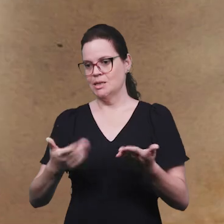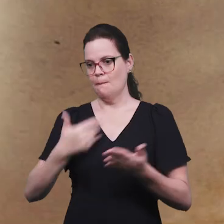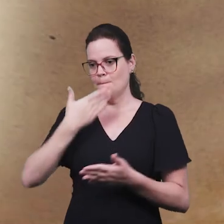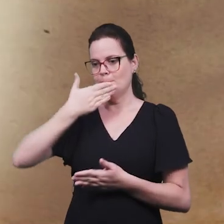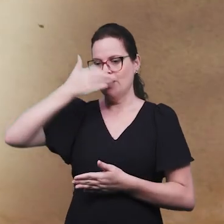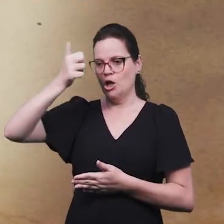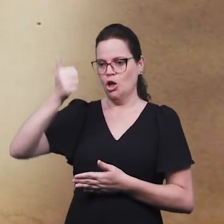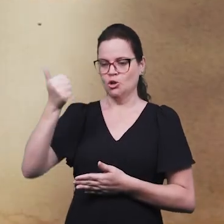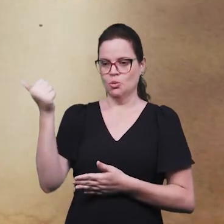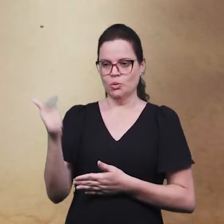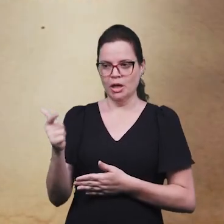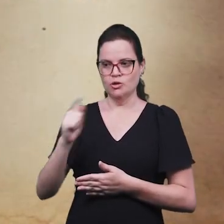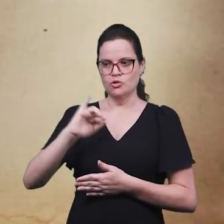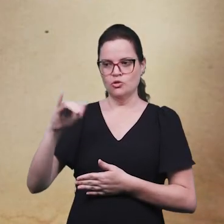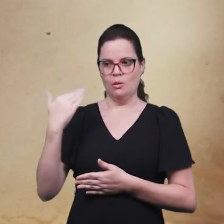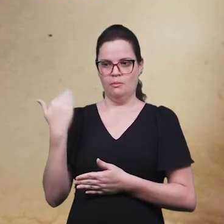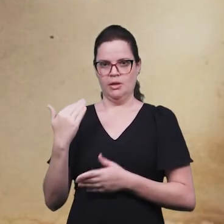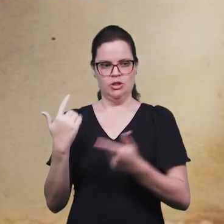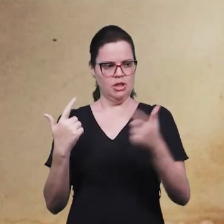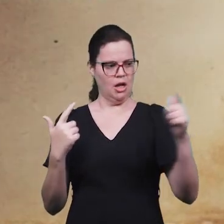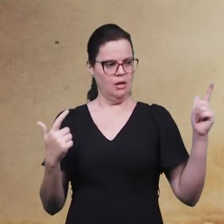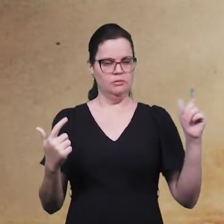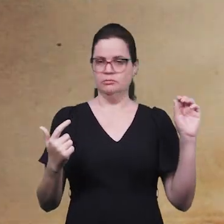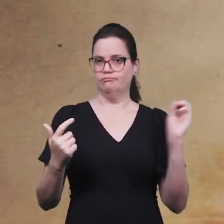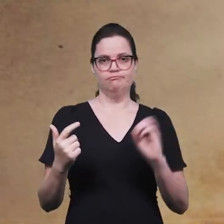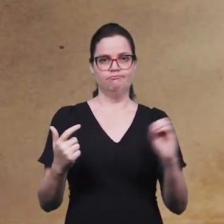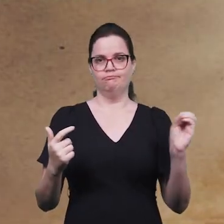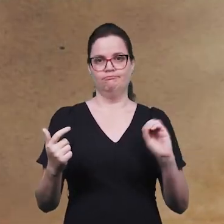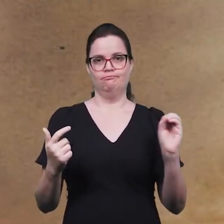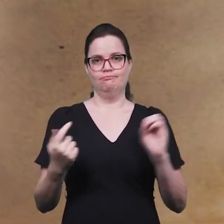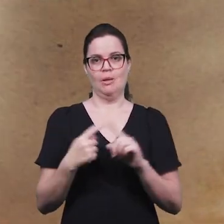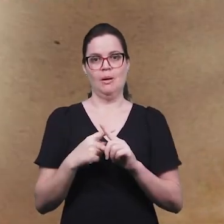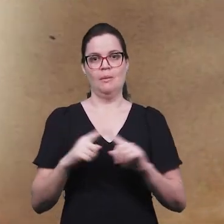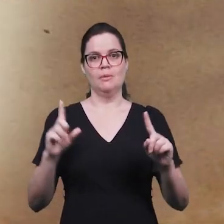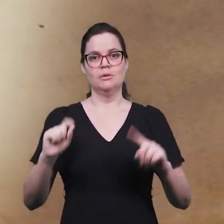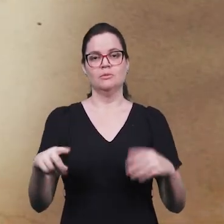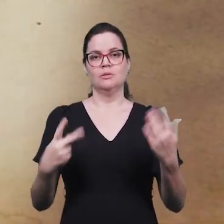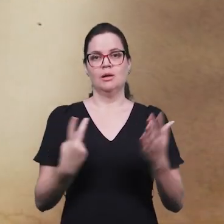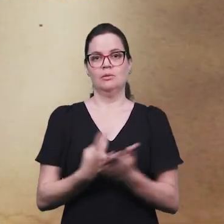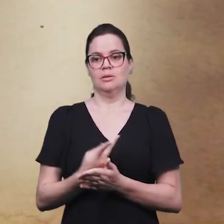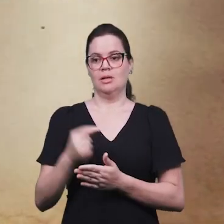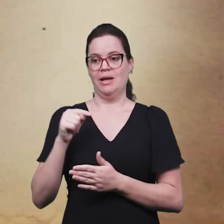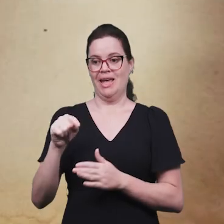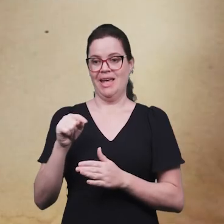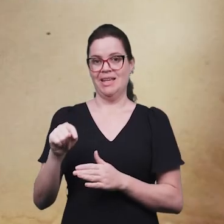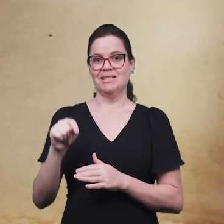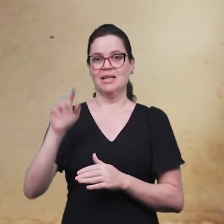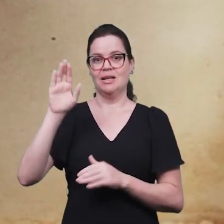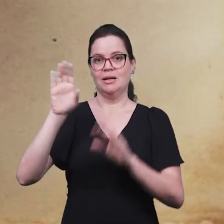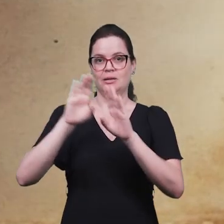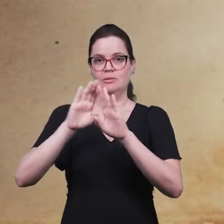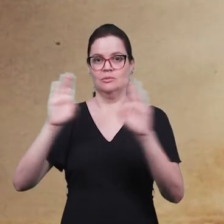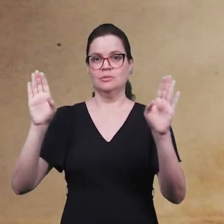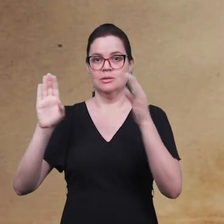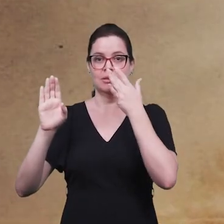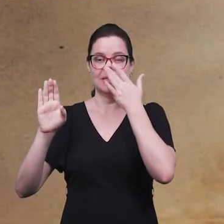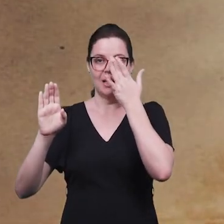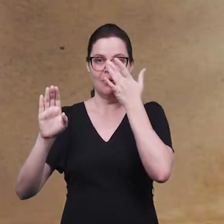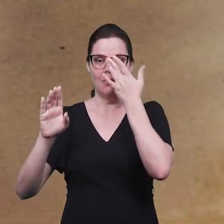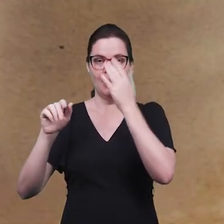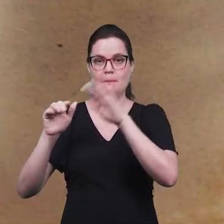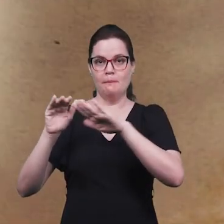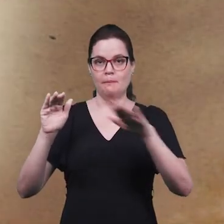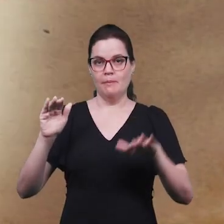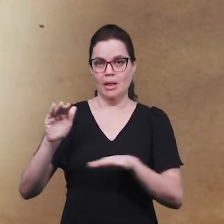alguém maior do que João Batista. Mas aquele que é menor no reino dos céus é maior do que